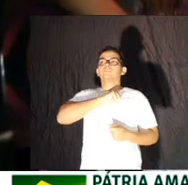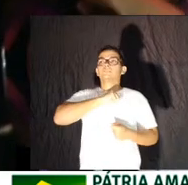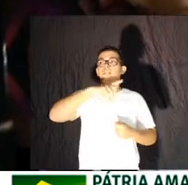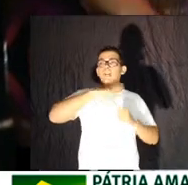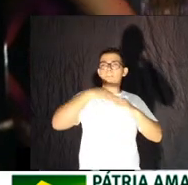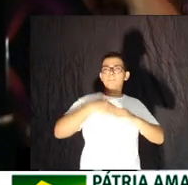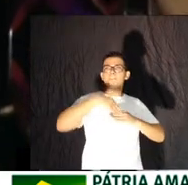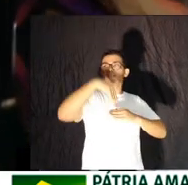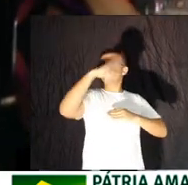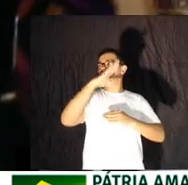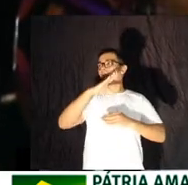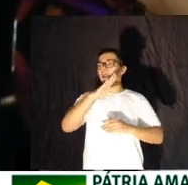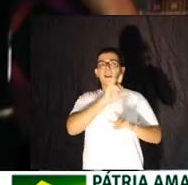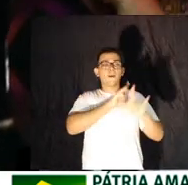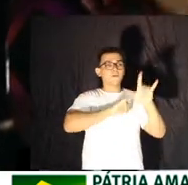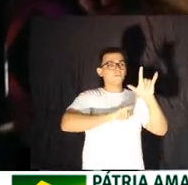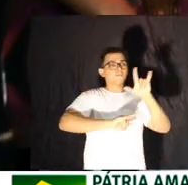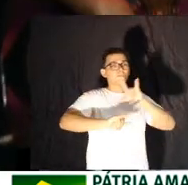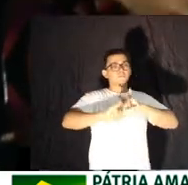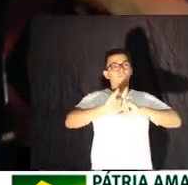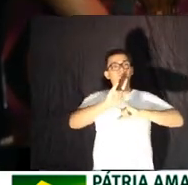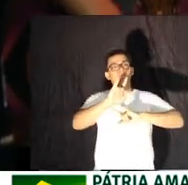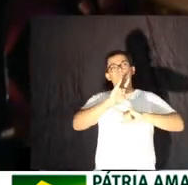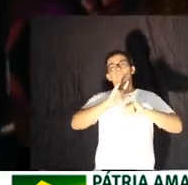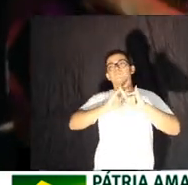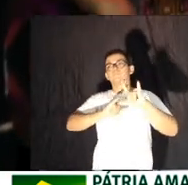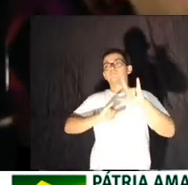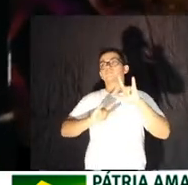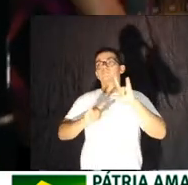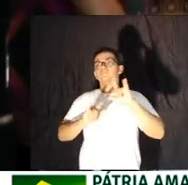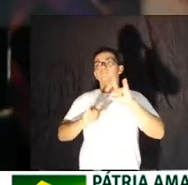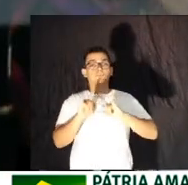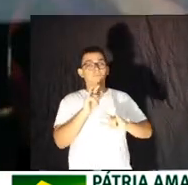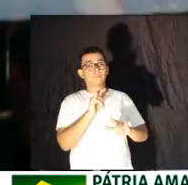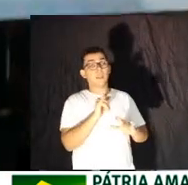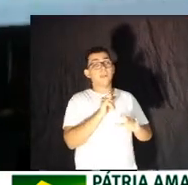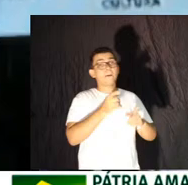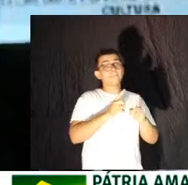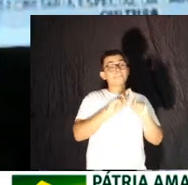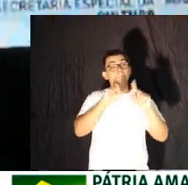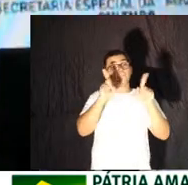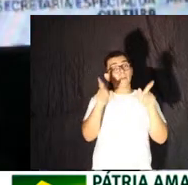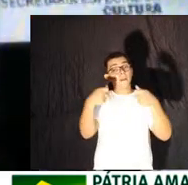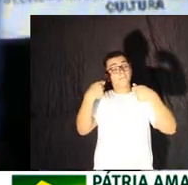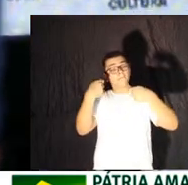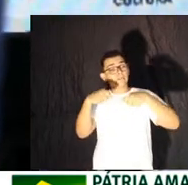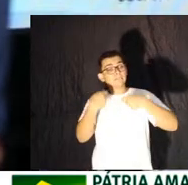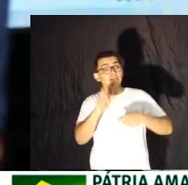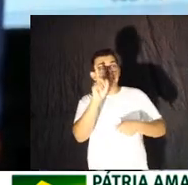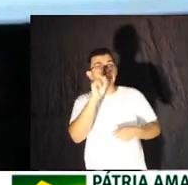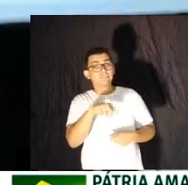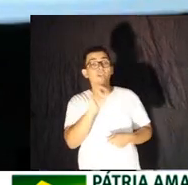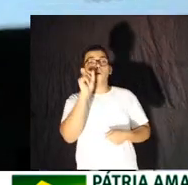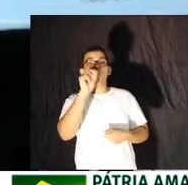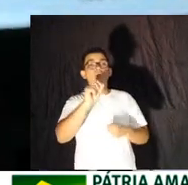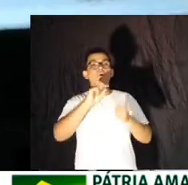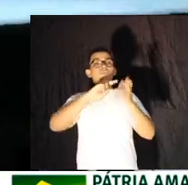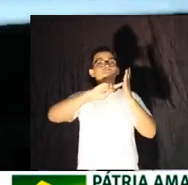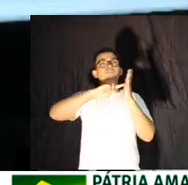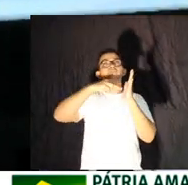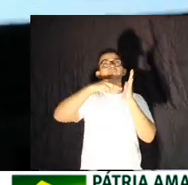demais, nada mais. Mas tem que ser assim, é ser